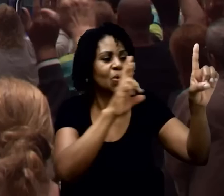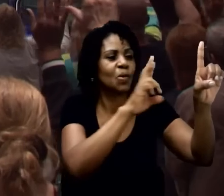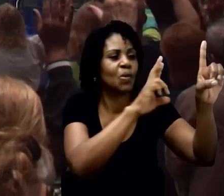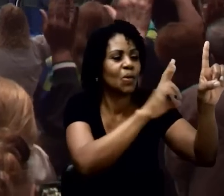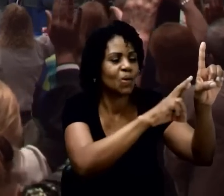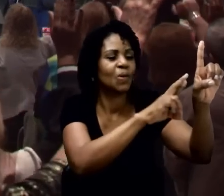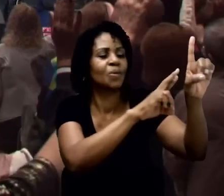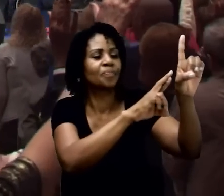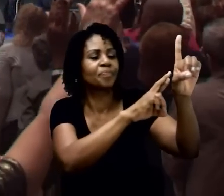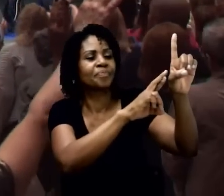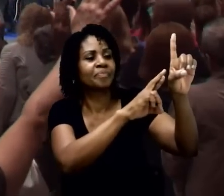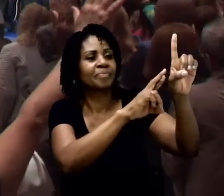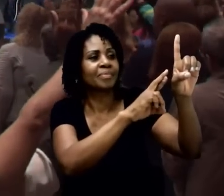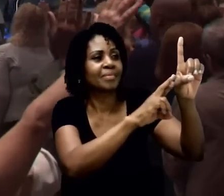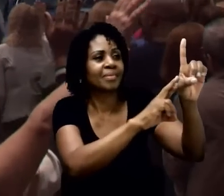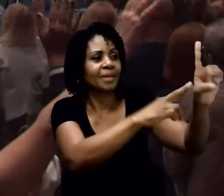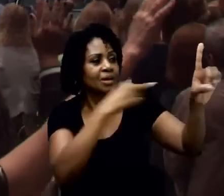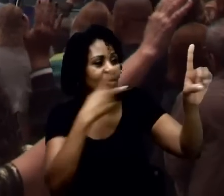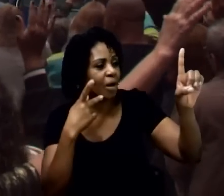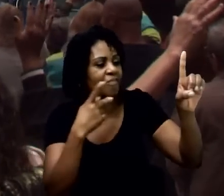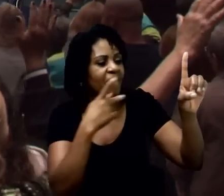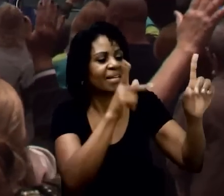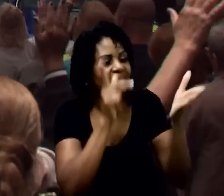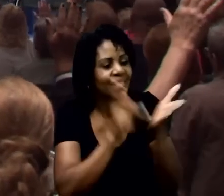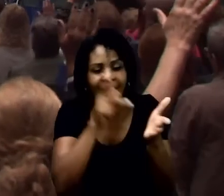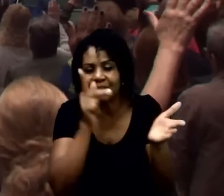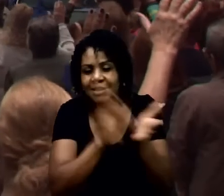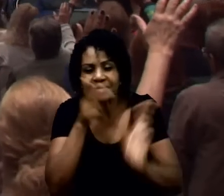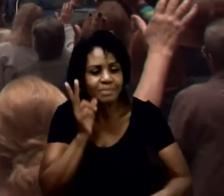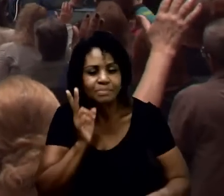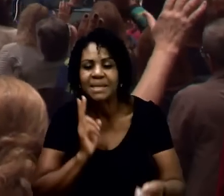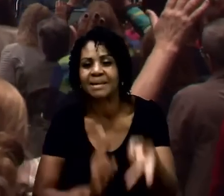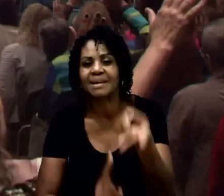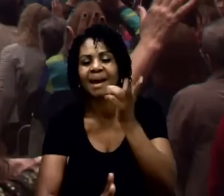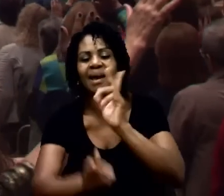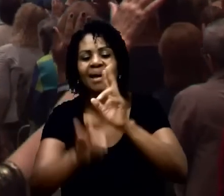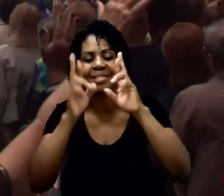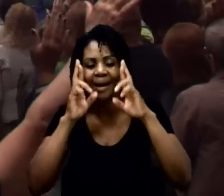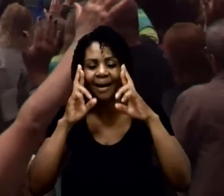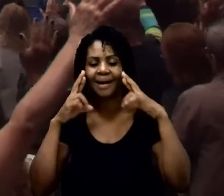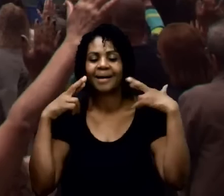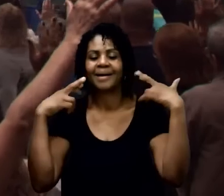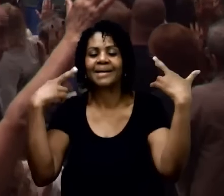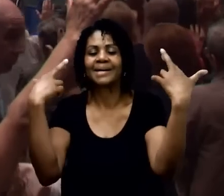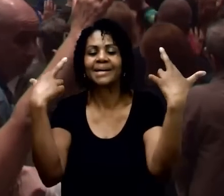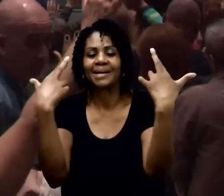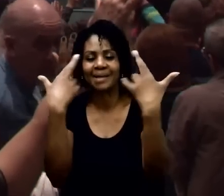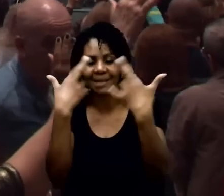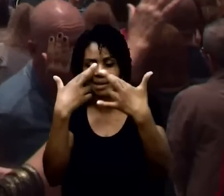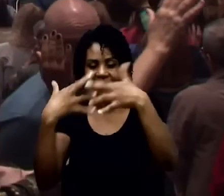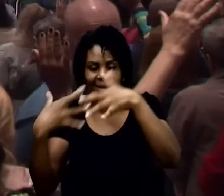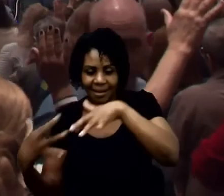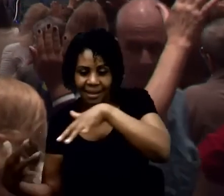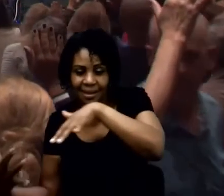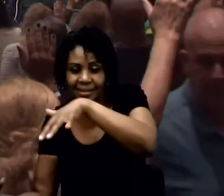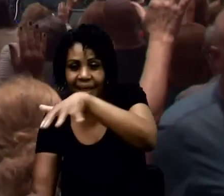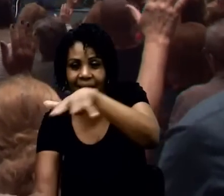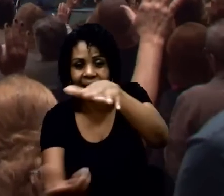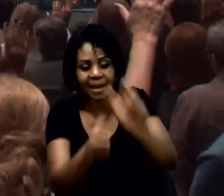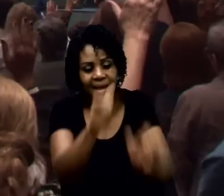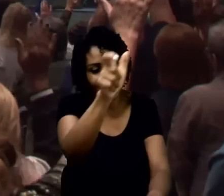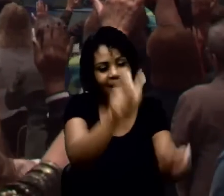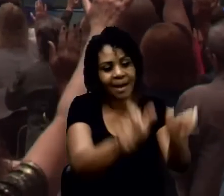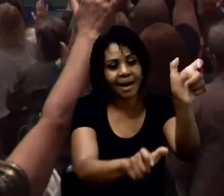Tu és o senhor. O senhor de cada família. O senhor dessa igreja. O senhor da nossa